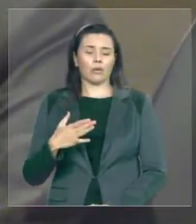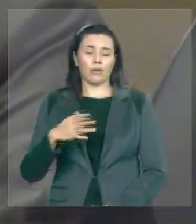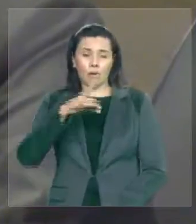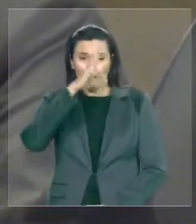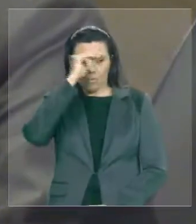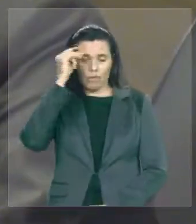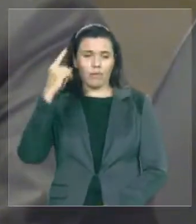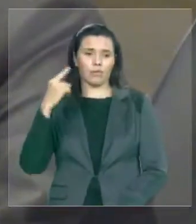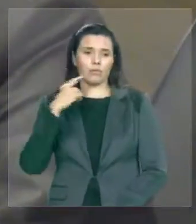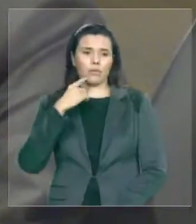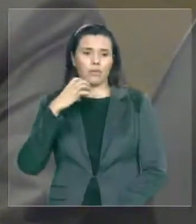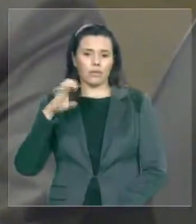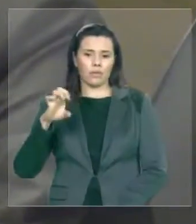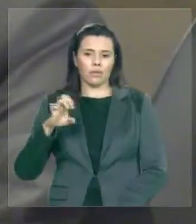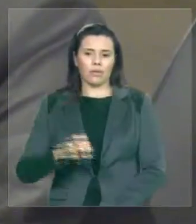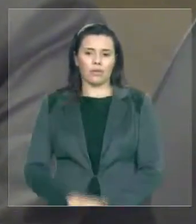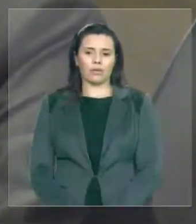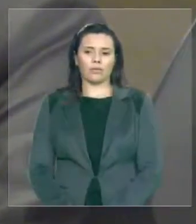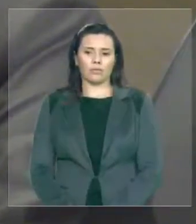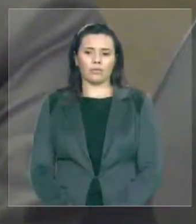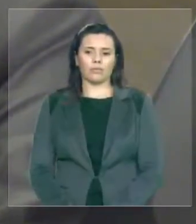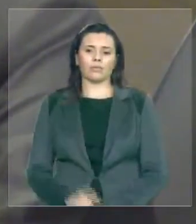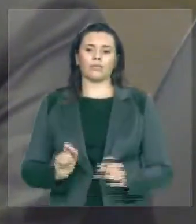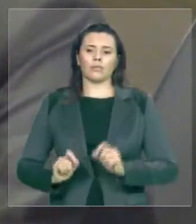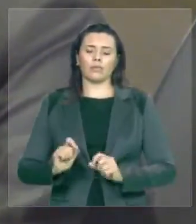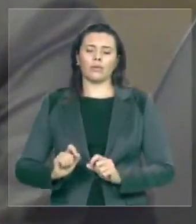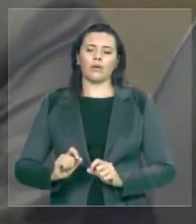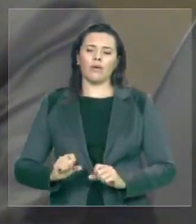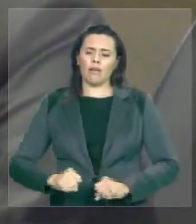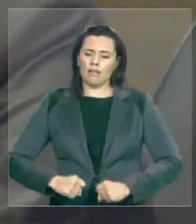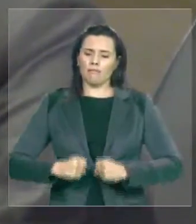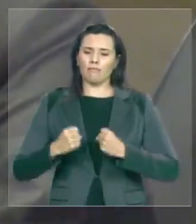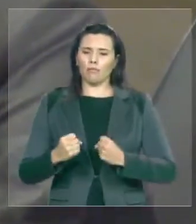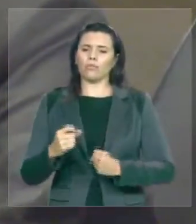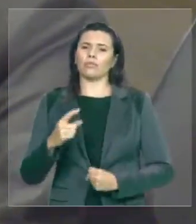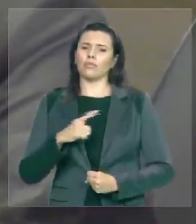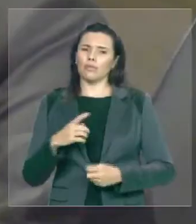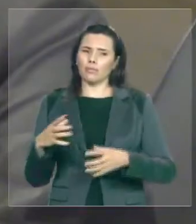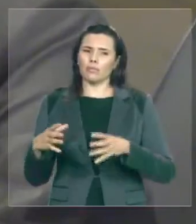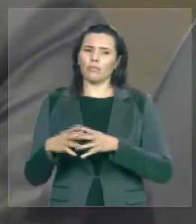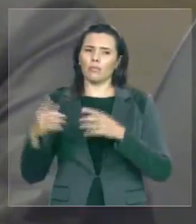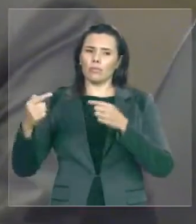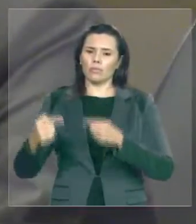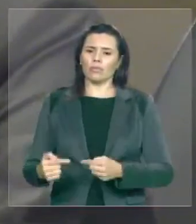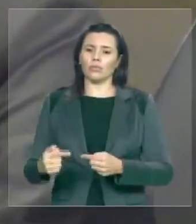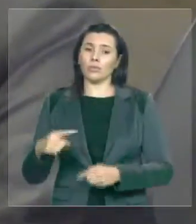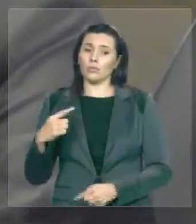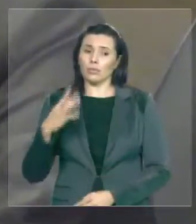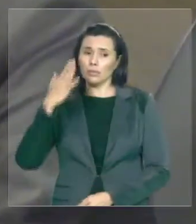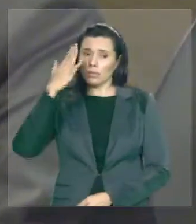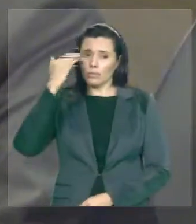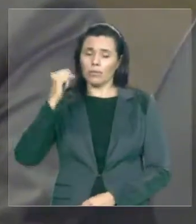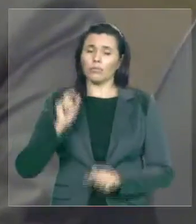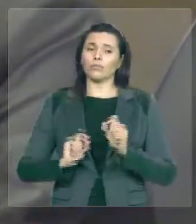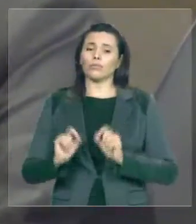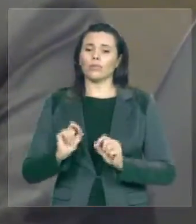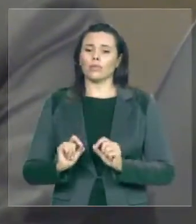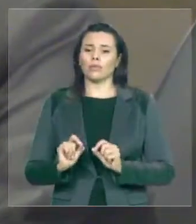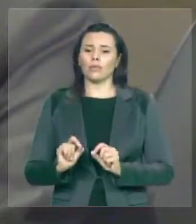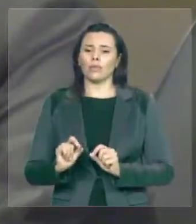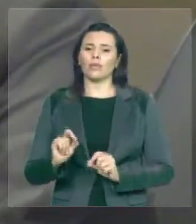tem oposição, e isso faz parte de uma oposição que nós sabemos que dentro